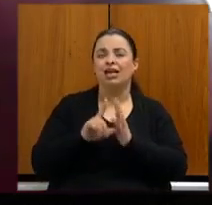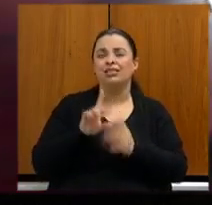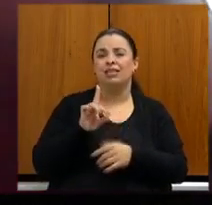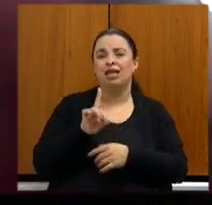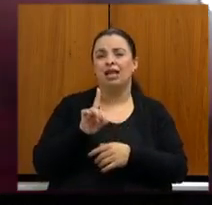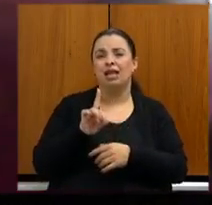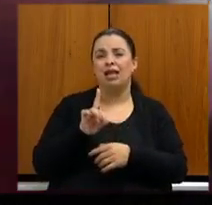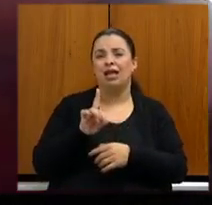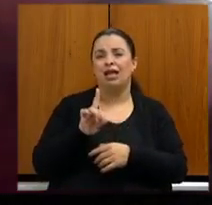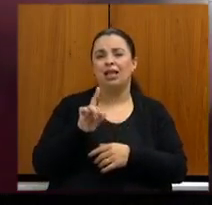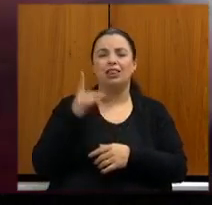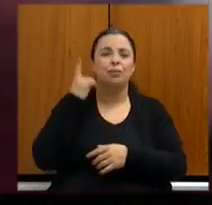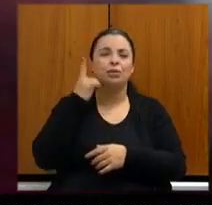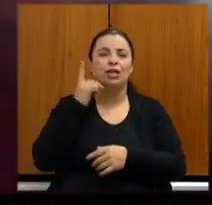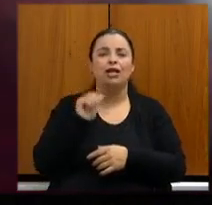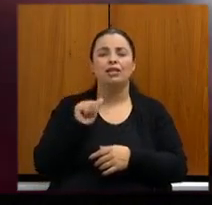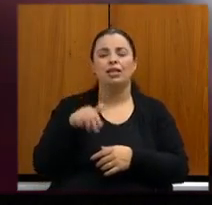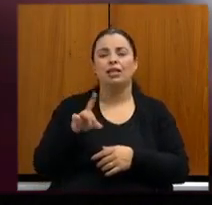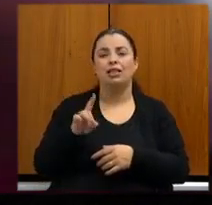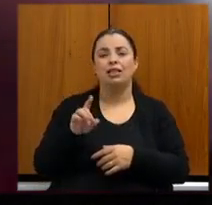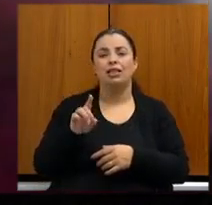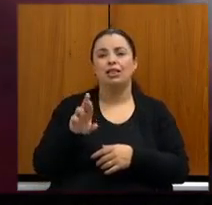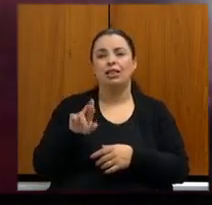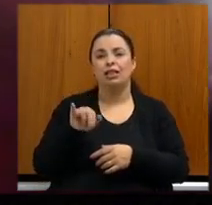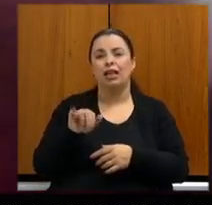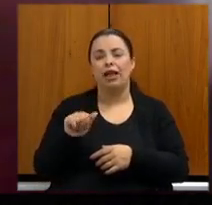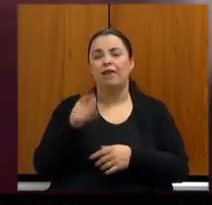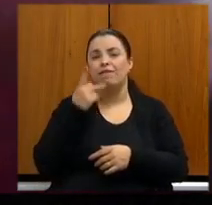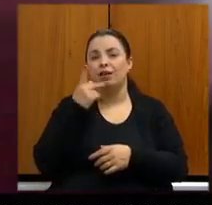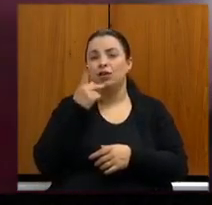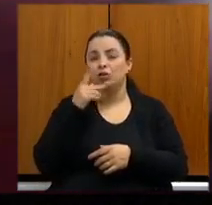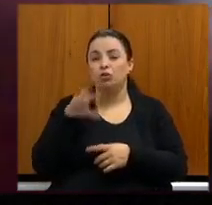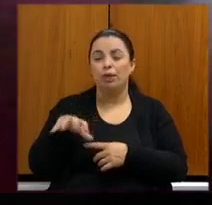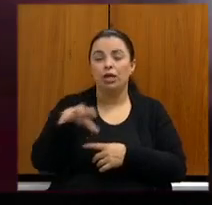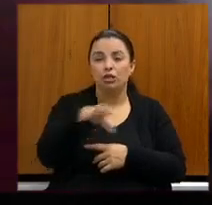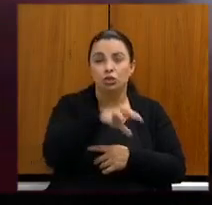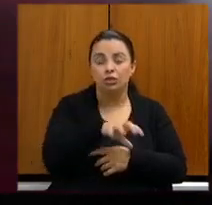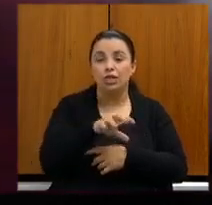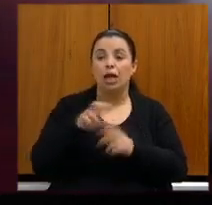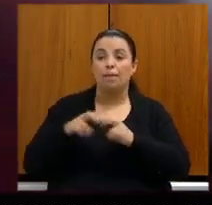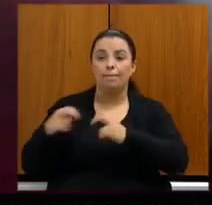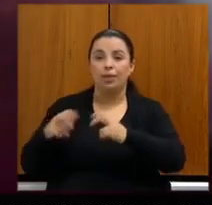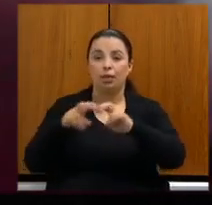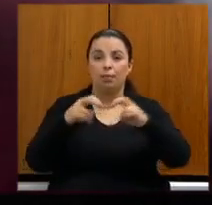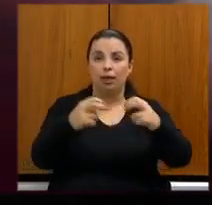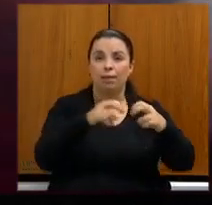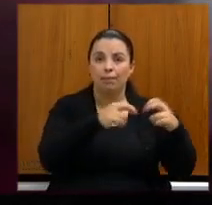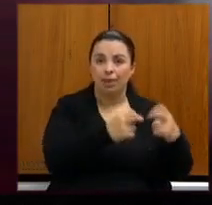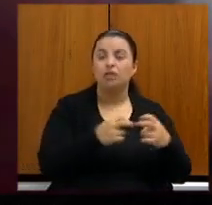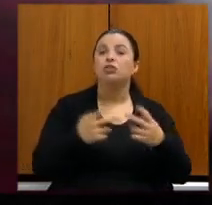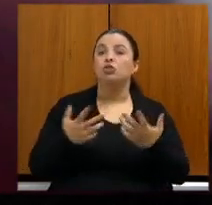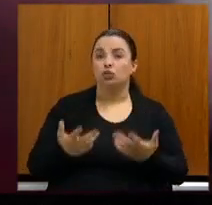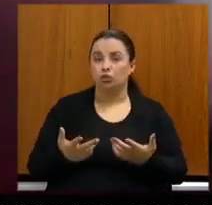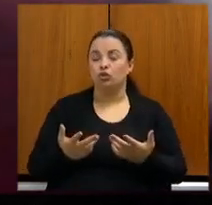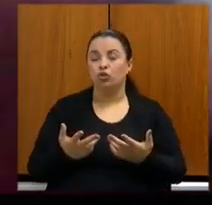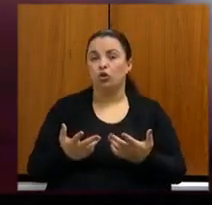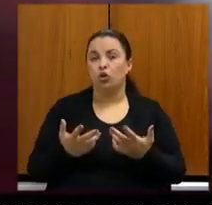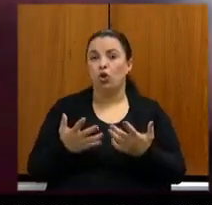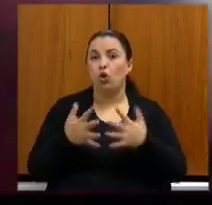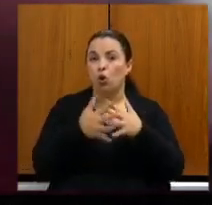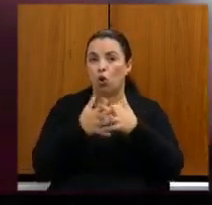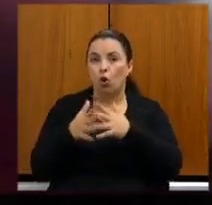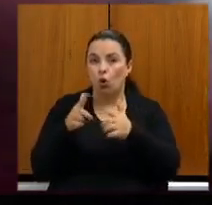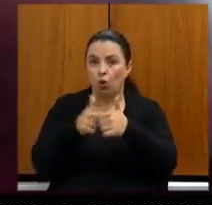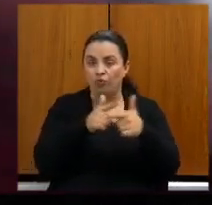conflitos eu acho que é algo que deve ser discutido sim é é importante né e conhecer o chão de Onde se